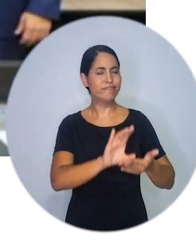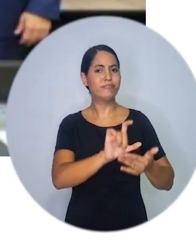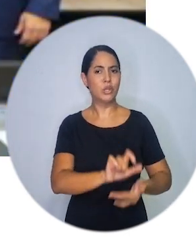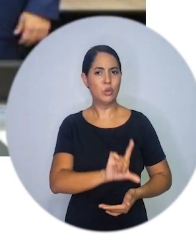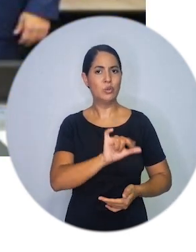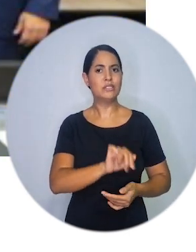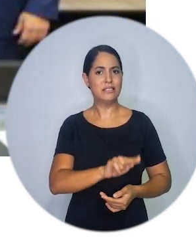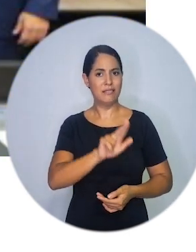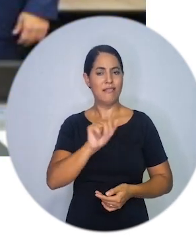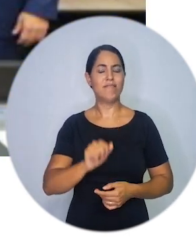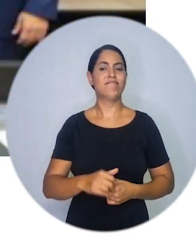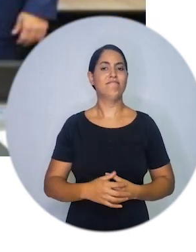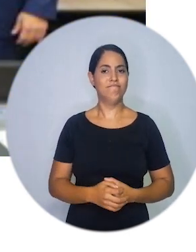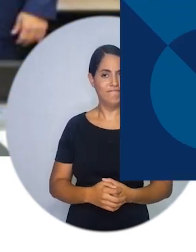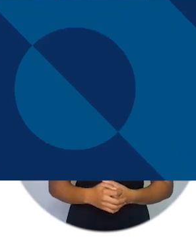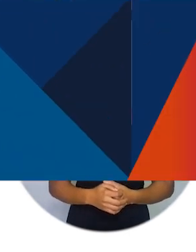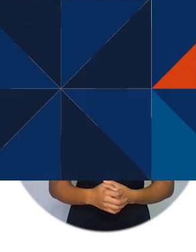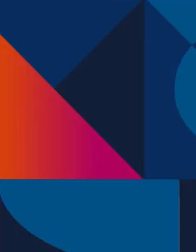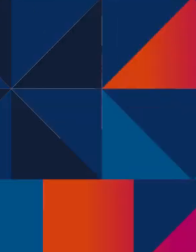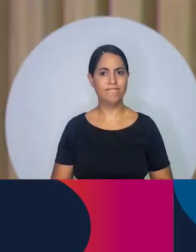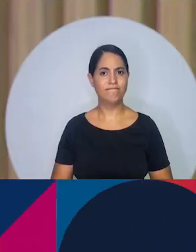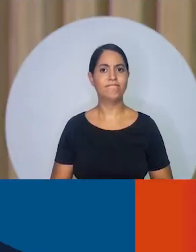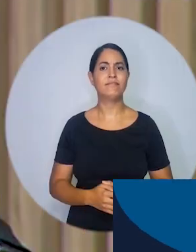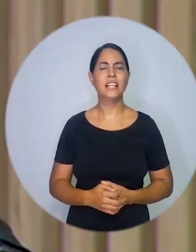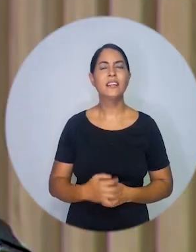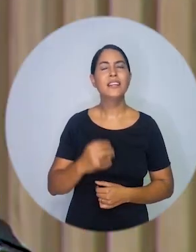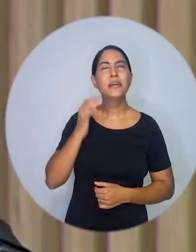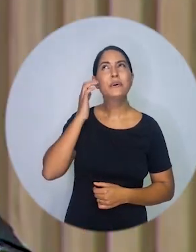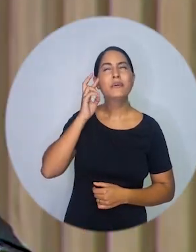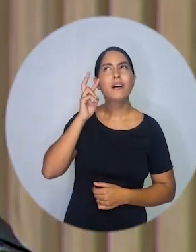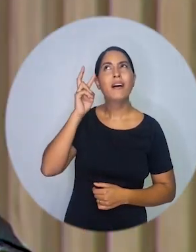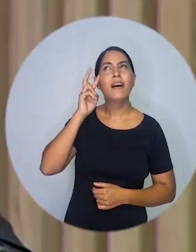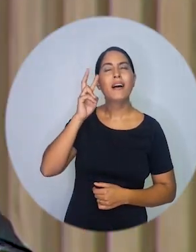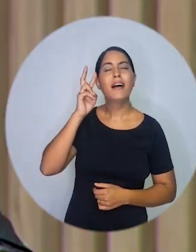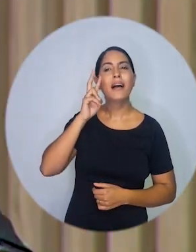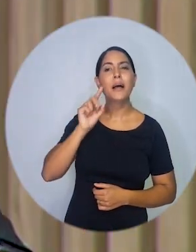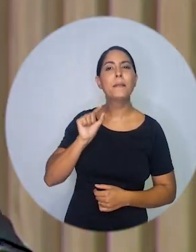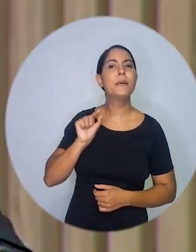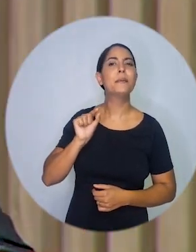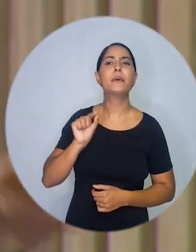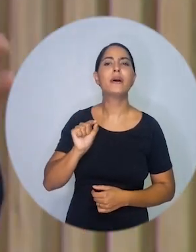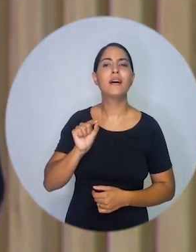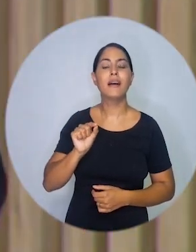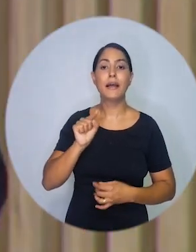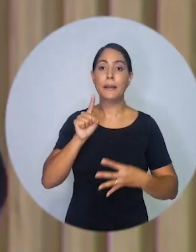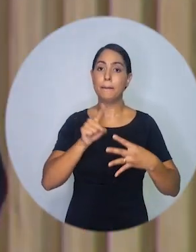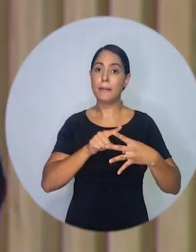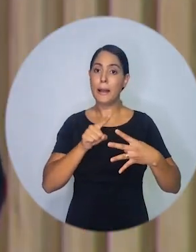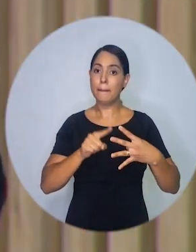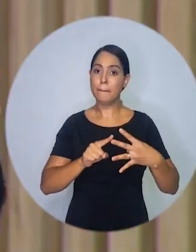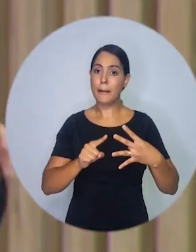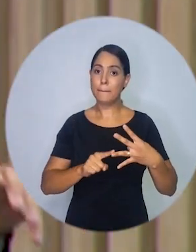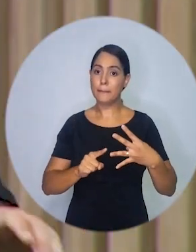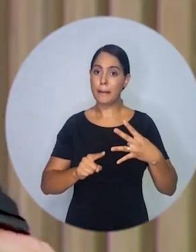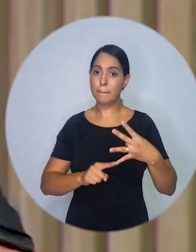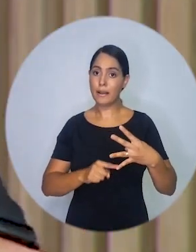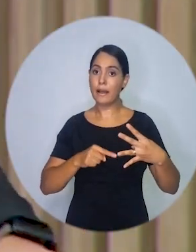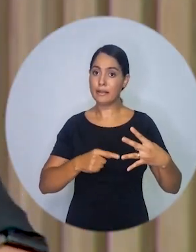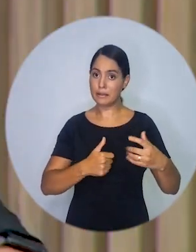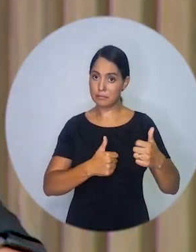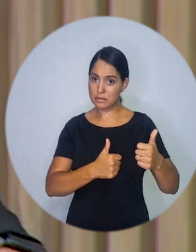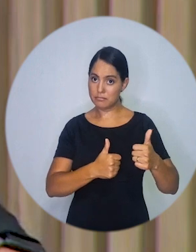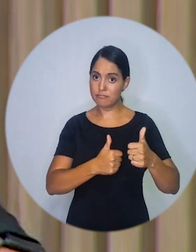Luciana. E sempre tive em mente 4 diretrizes que